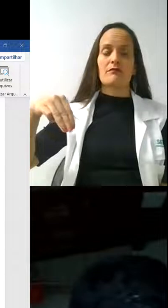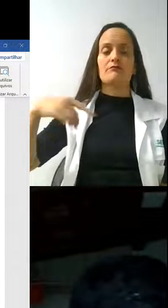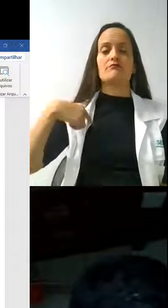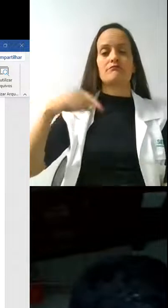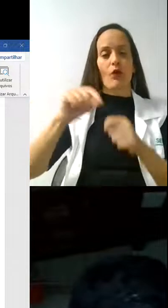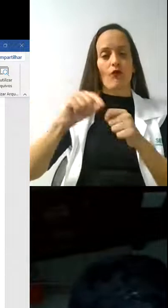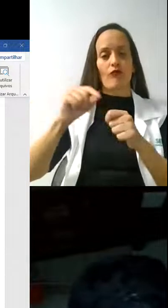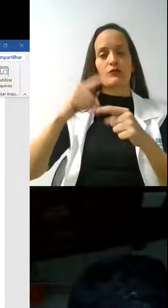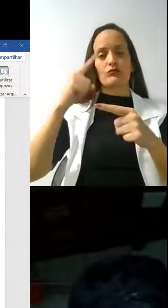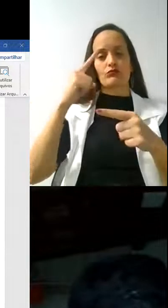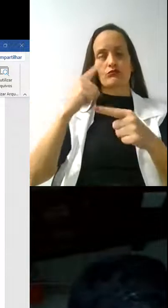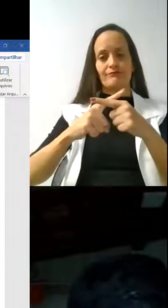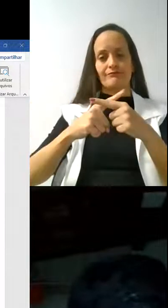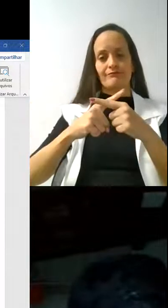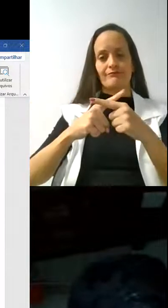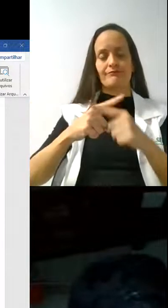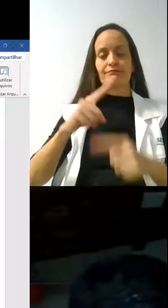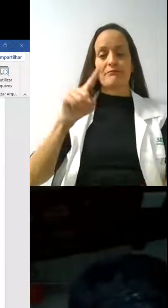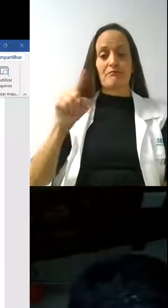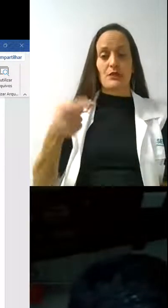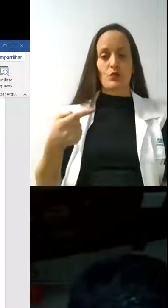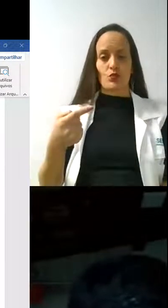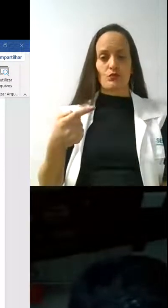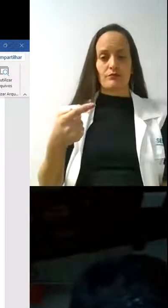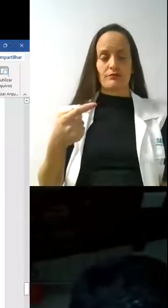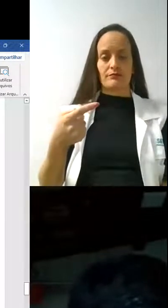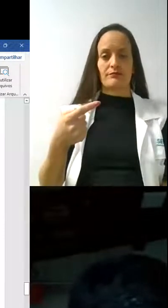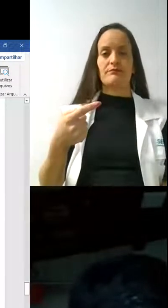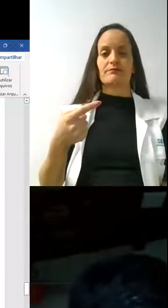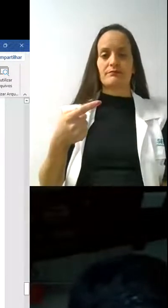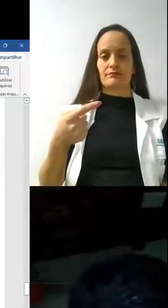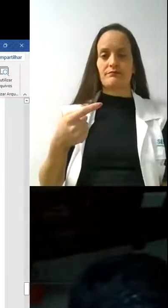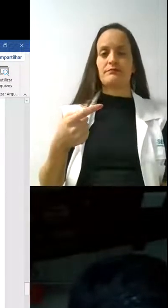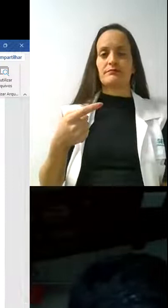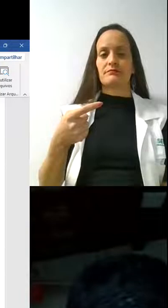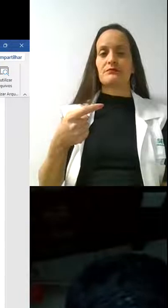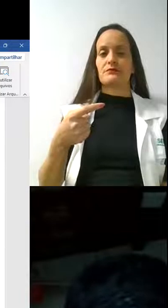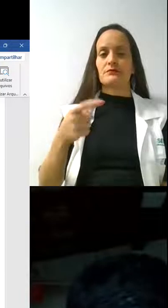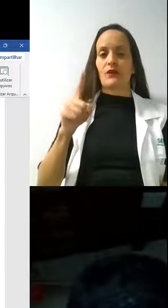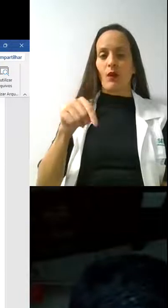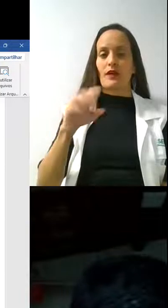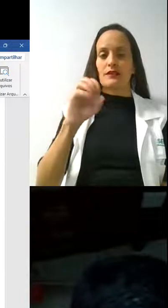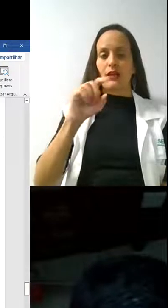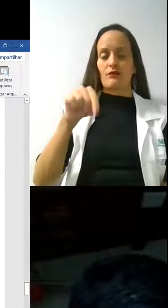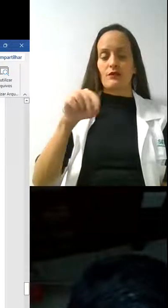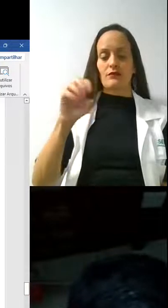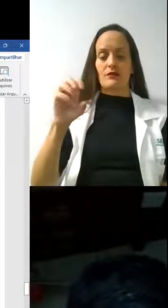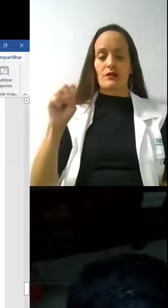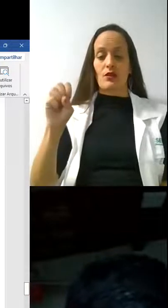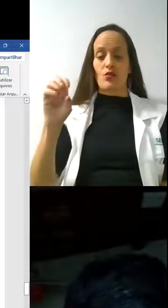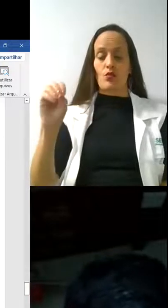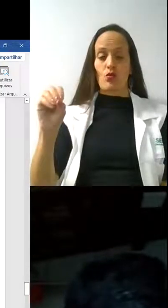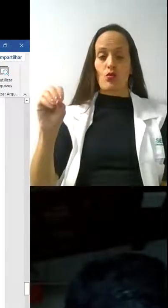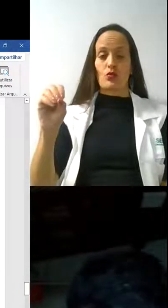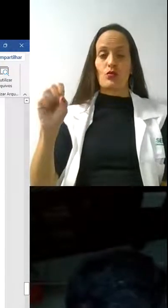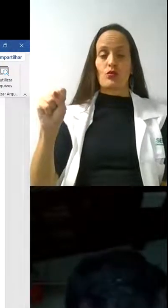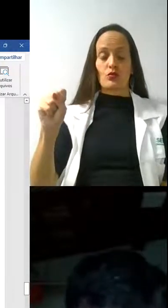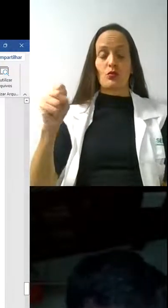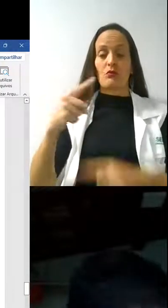Multiplico por 1000. Eu tenho 8 milímetros. 8 milímetros. Se eu quero saber